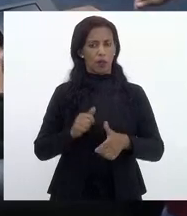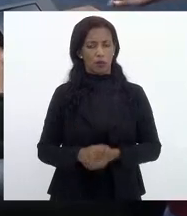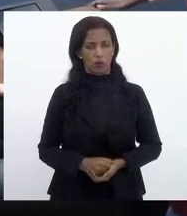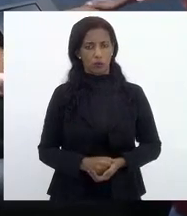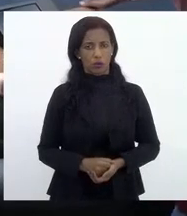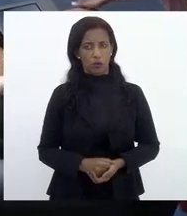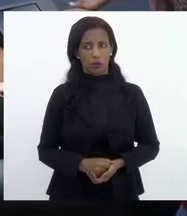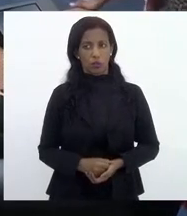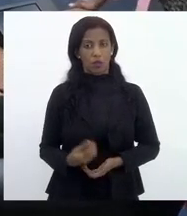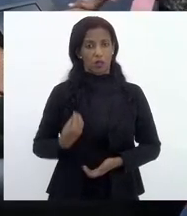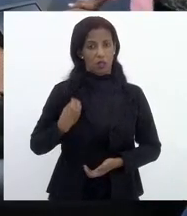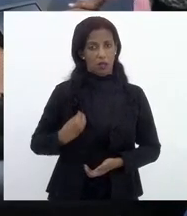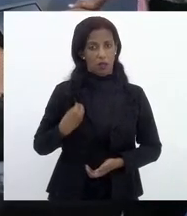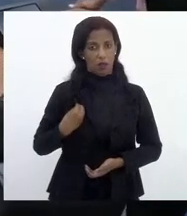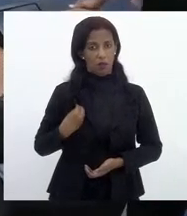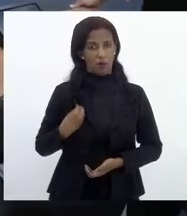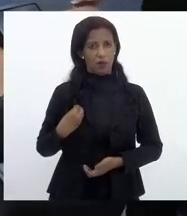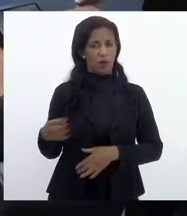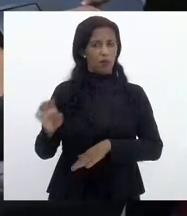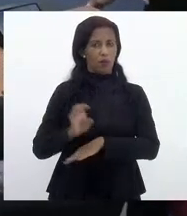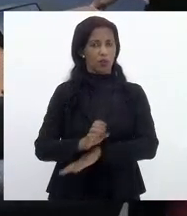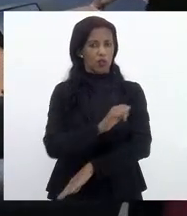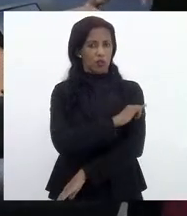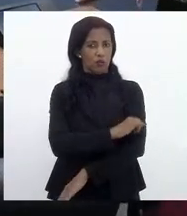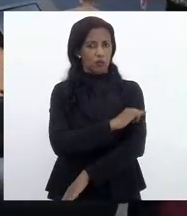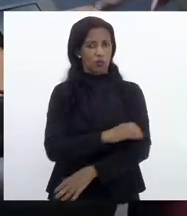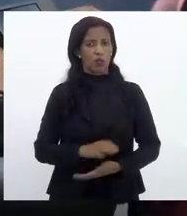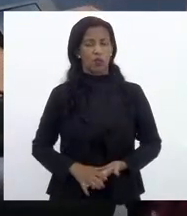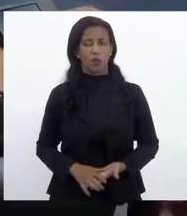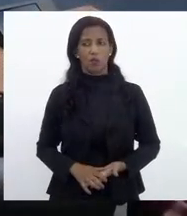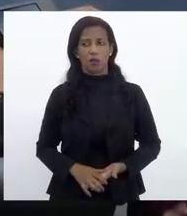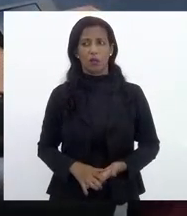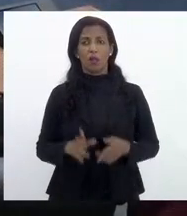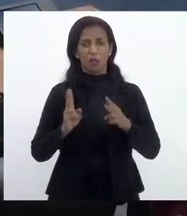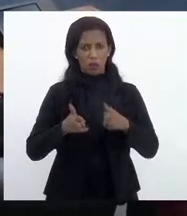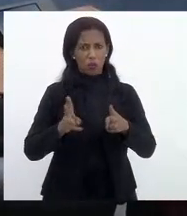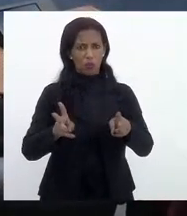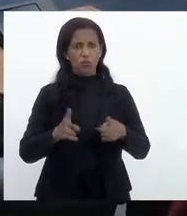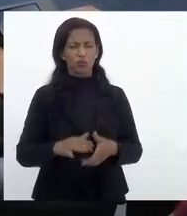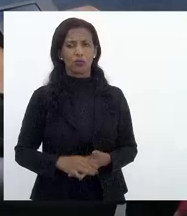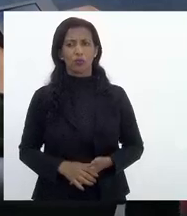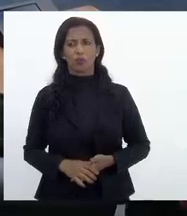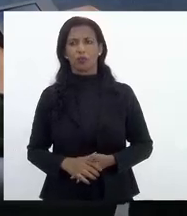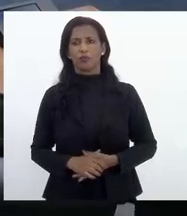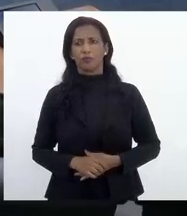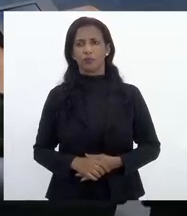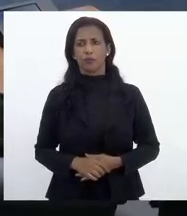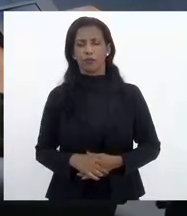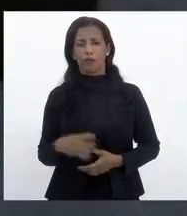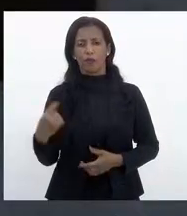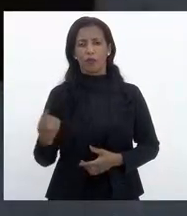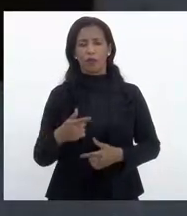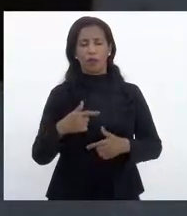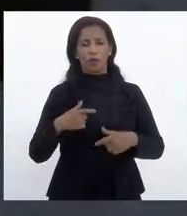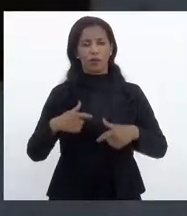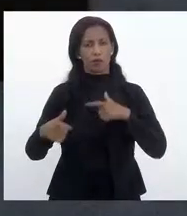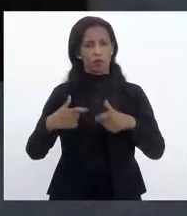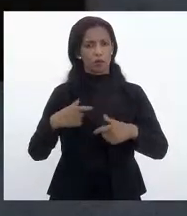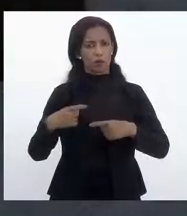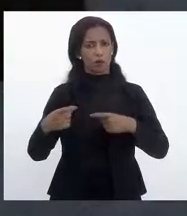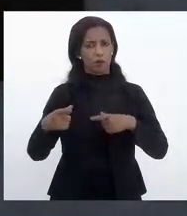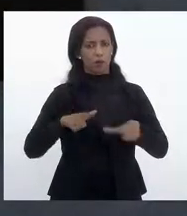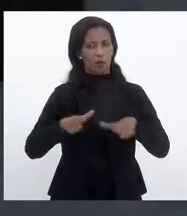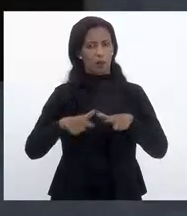repito que deram a vida pelo Estado do Rio de Janeiro e seguimos aí dando a vida ainda Deputado uma coisa aqui na nossa luta cotidiana